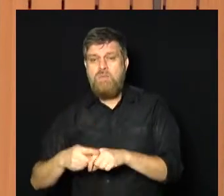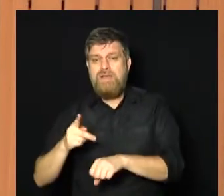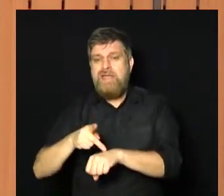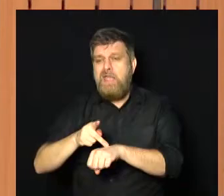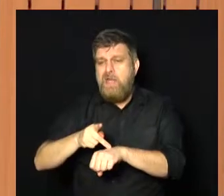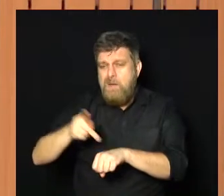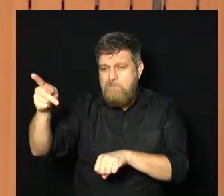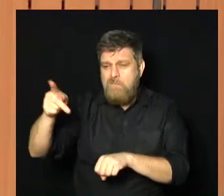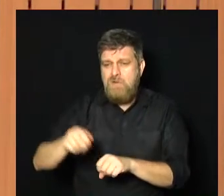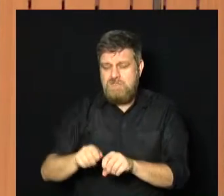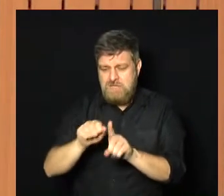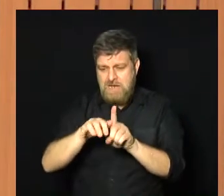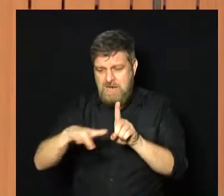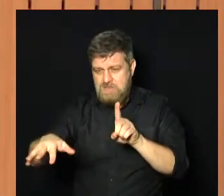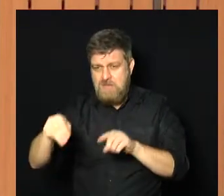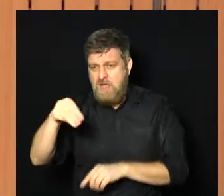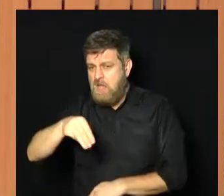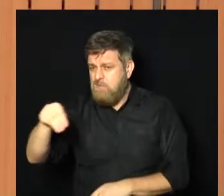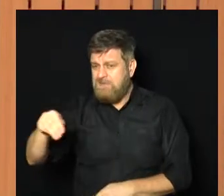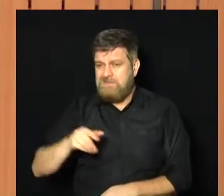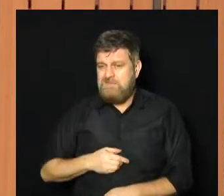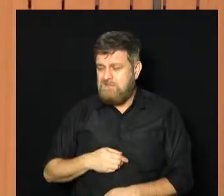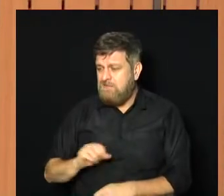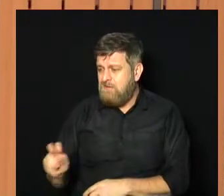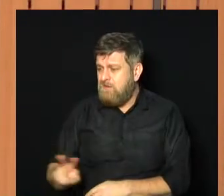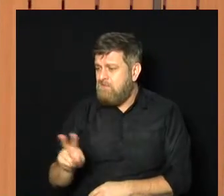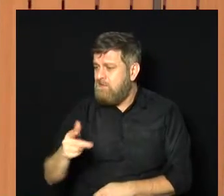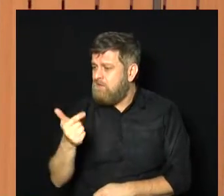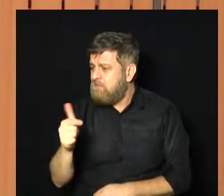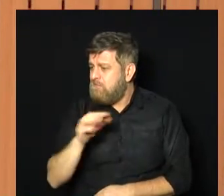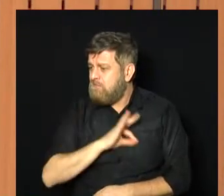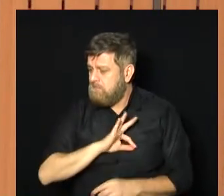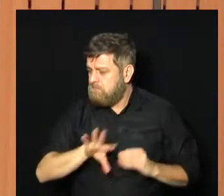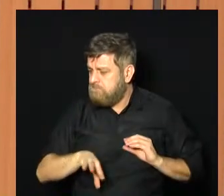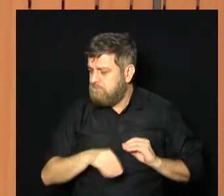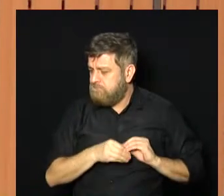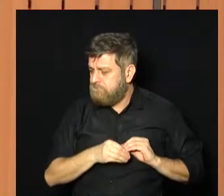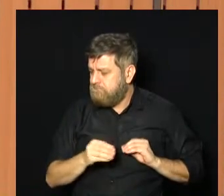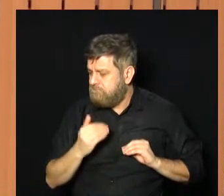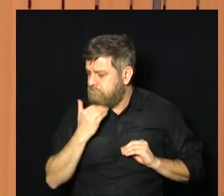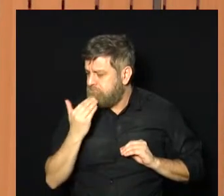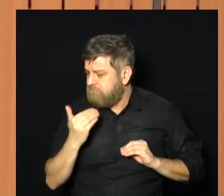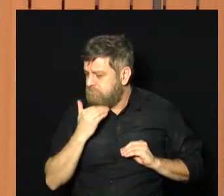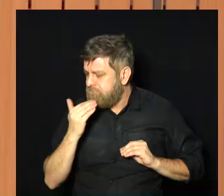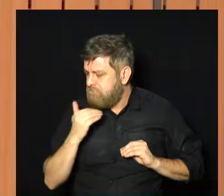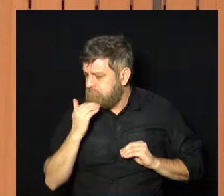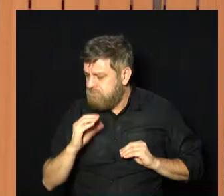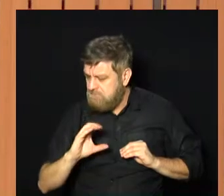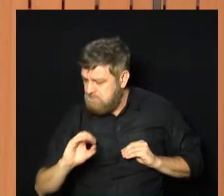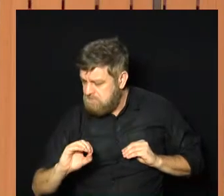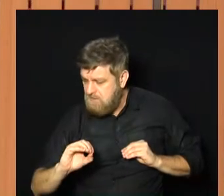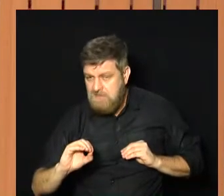dos agentes e monitores não são reconhecidos para o adicional salarial? Né? A Fátima